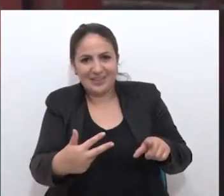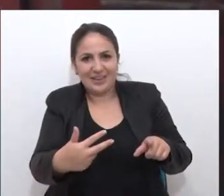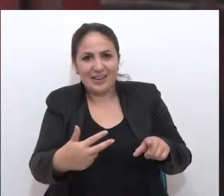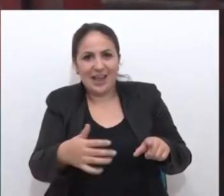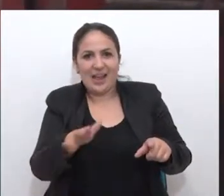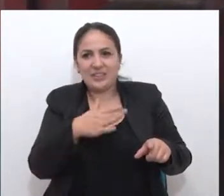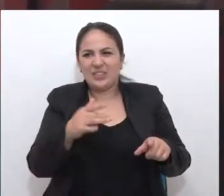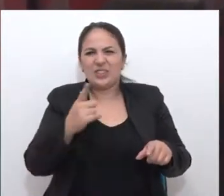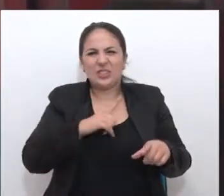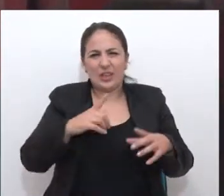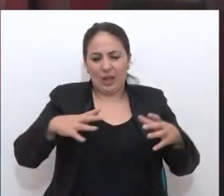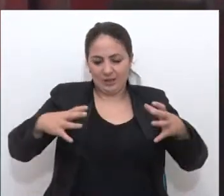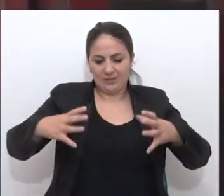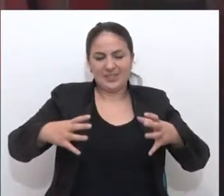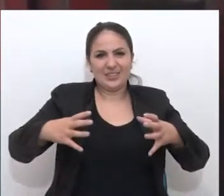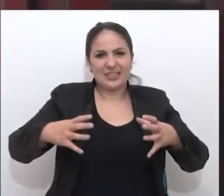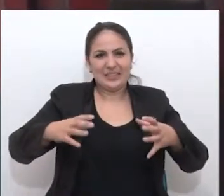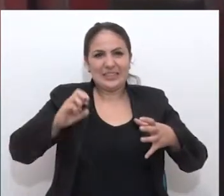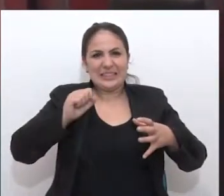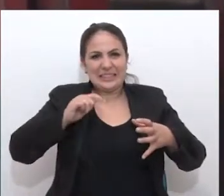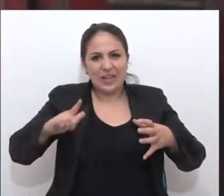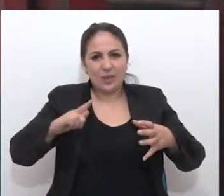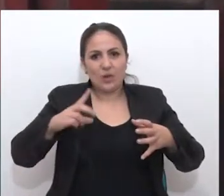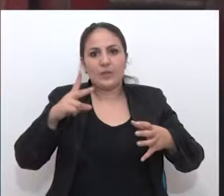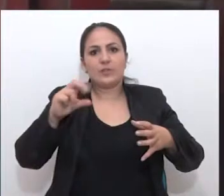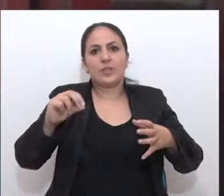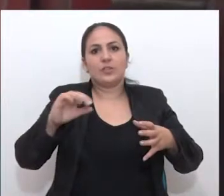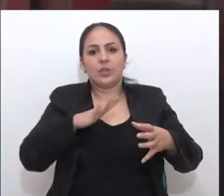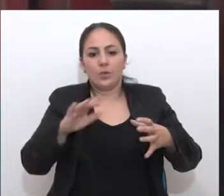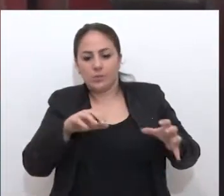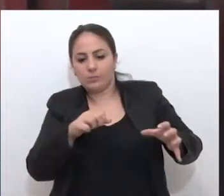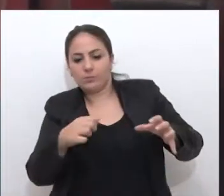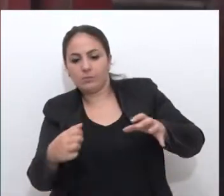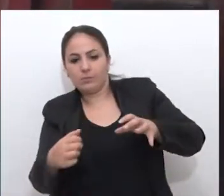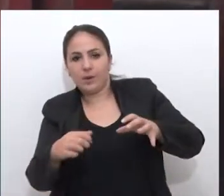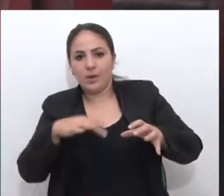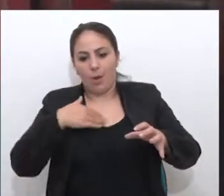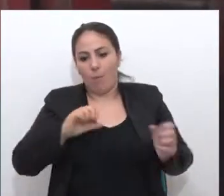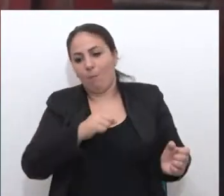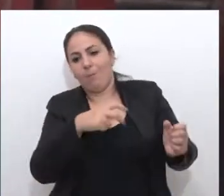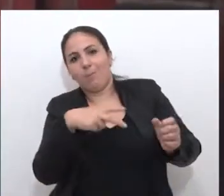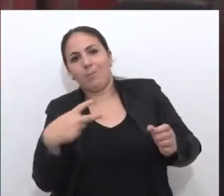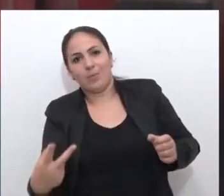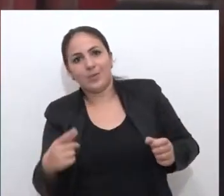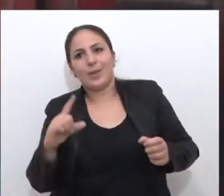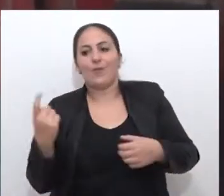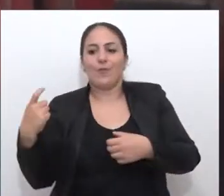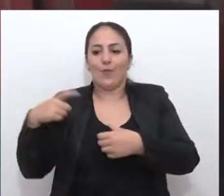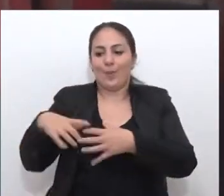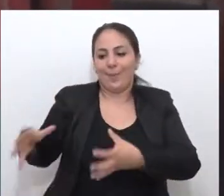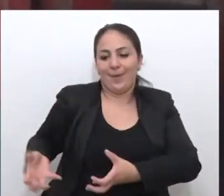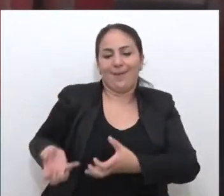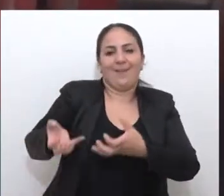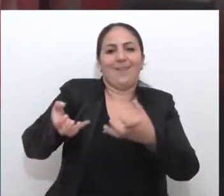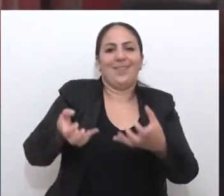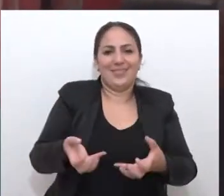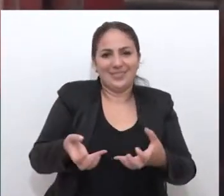o saco de sal de 20 quilos. Pendia para um lado, me puxava e derrubava da égua. Eu tinha que voltar a buscar o